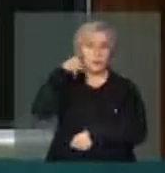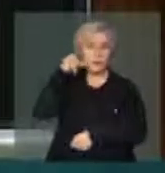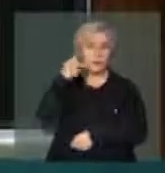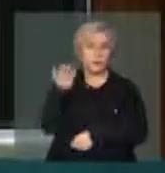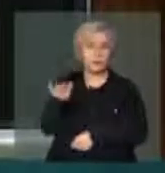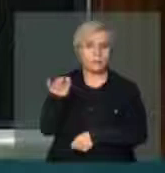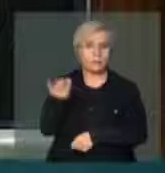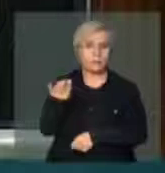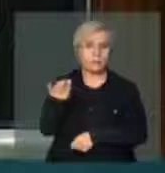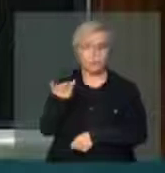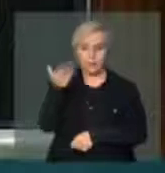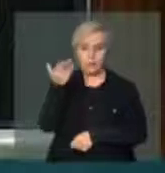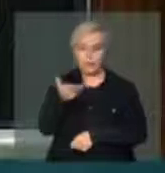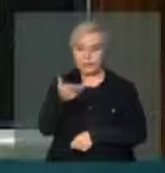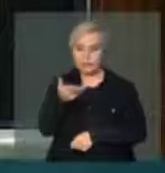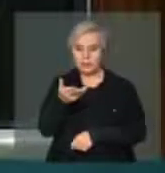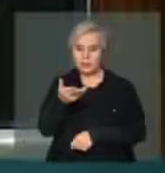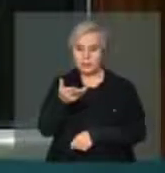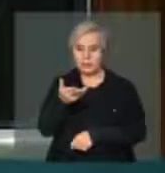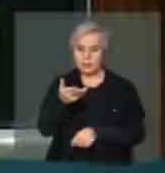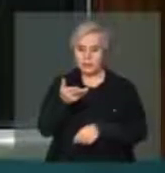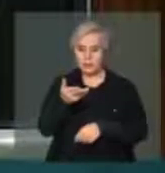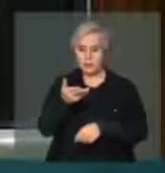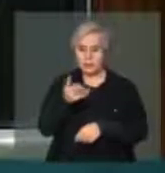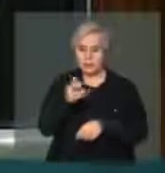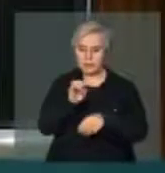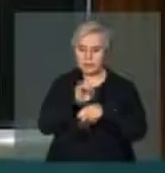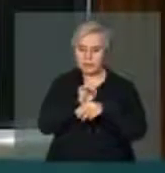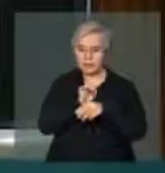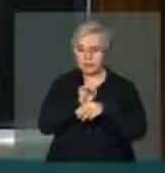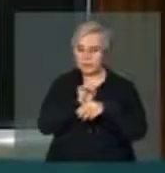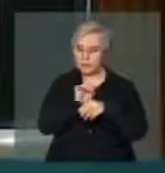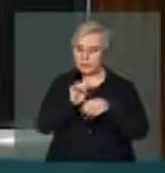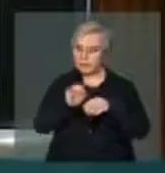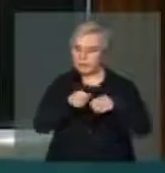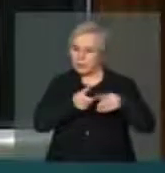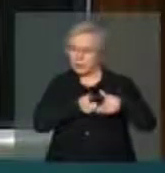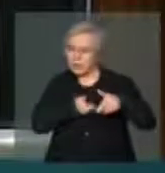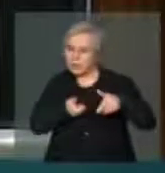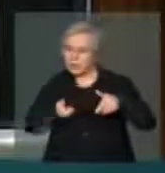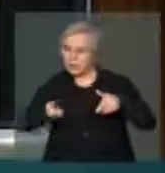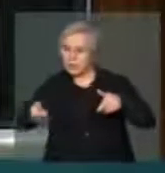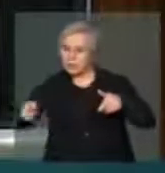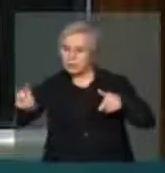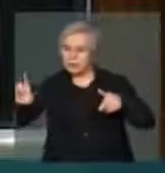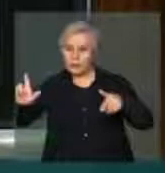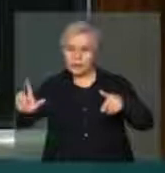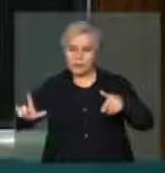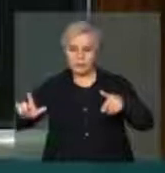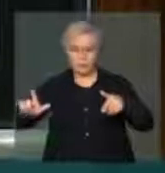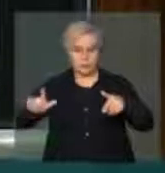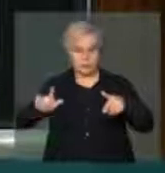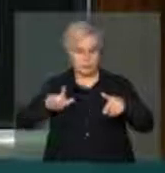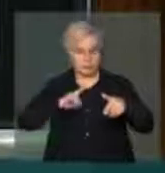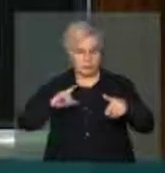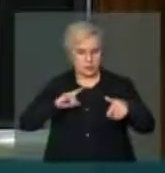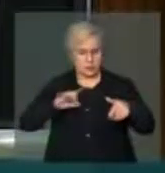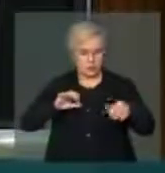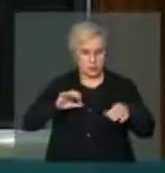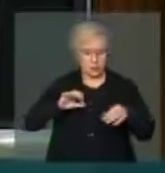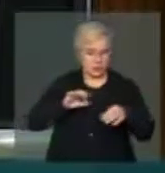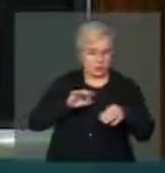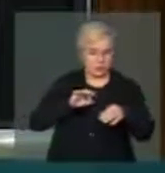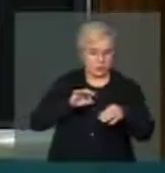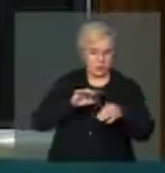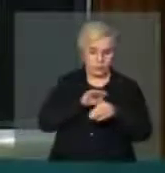essa transposição do eixo leste, que já está prontinha para sair de Floresta, já chega de